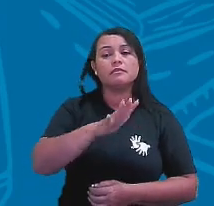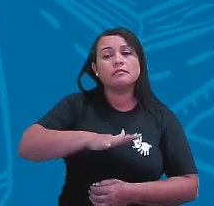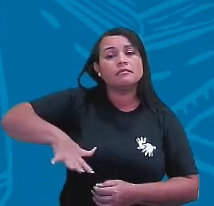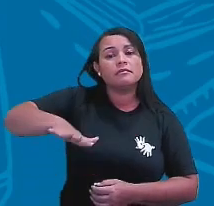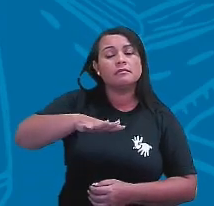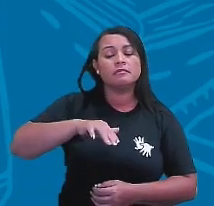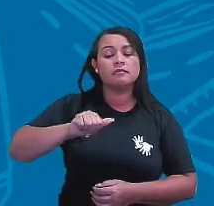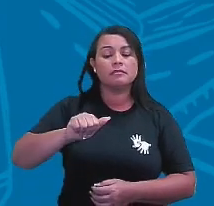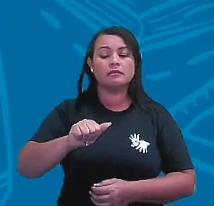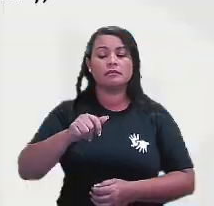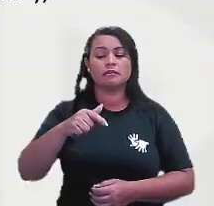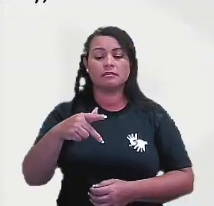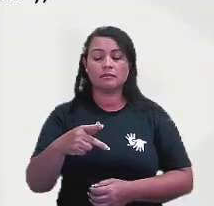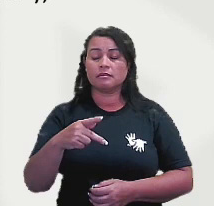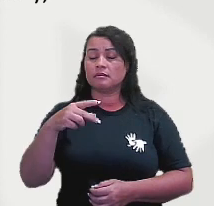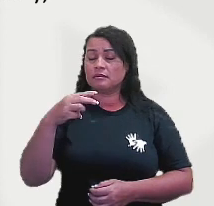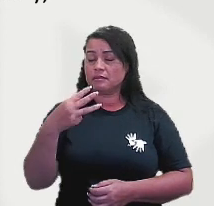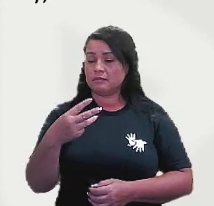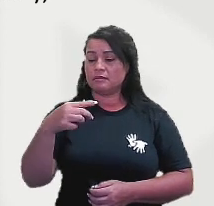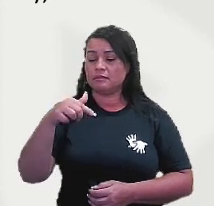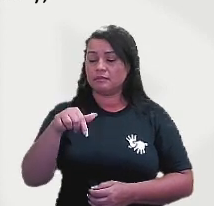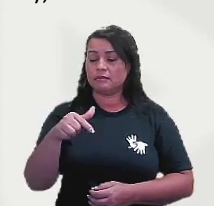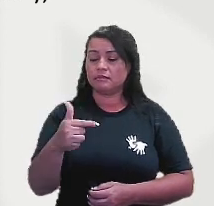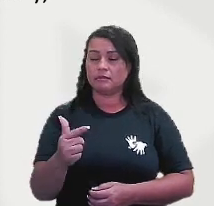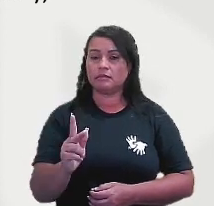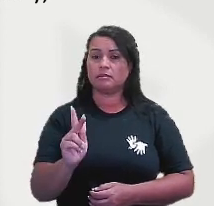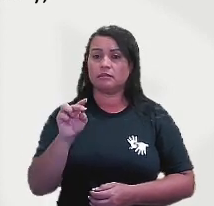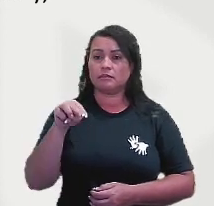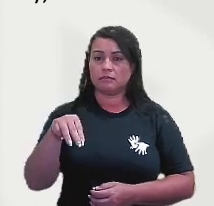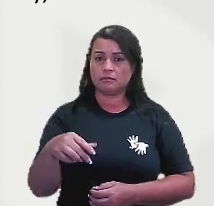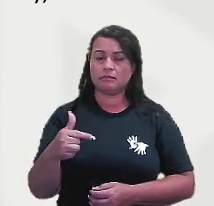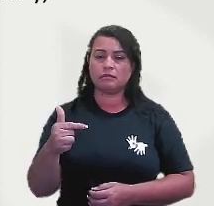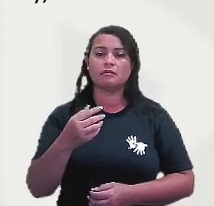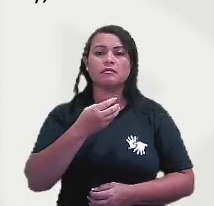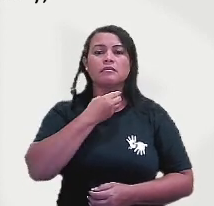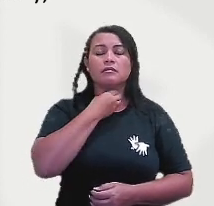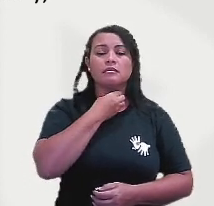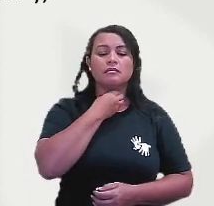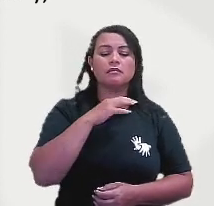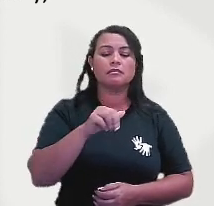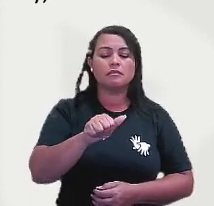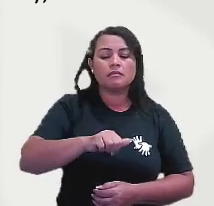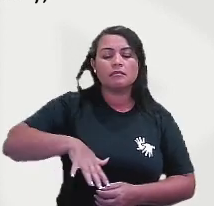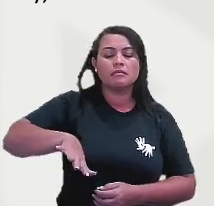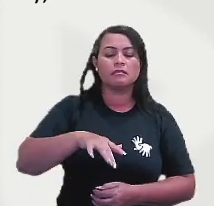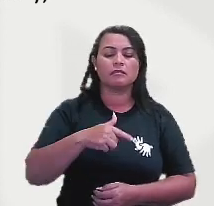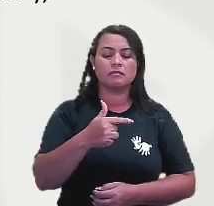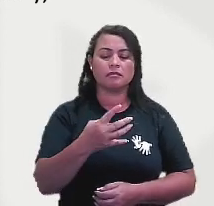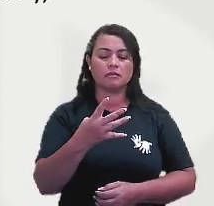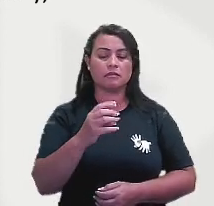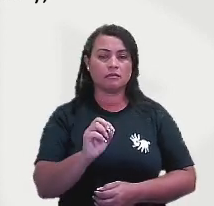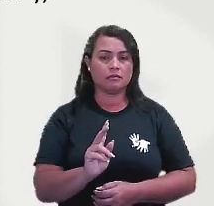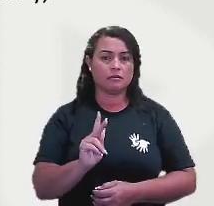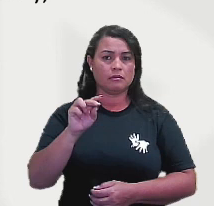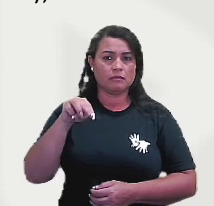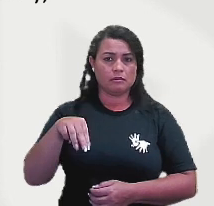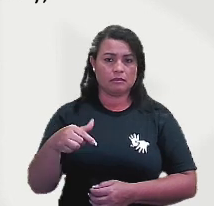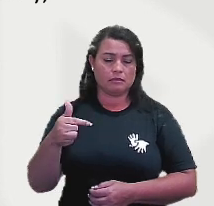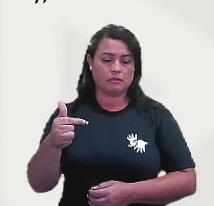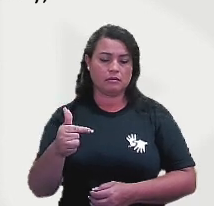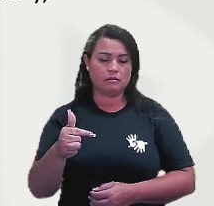aproximadamente 372 quilômetros quadrados. Pombos, com a área de aproximadamente 240 quilômetros